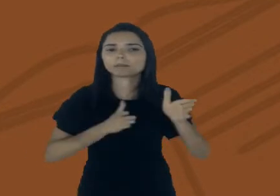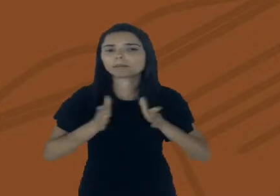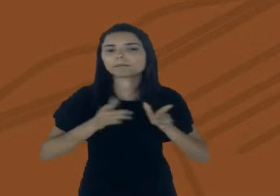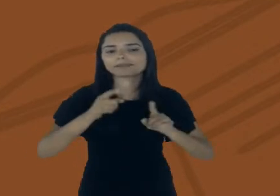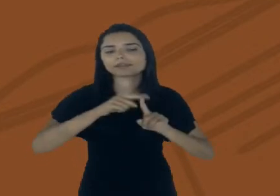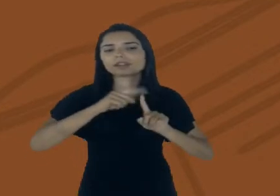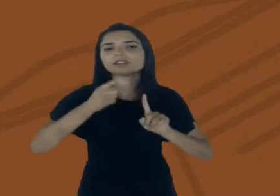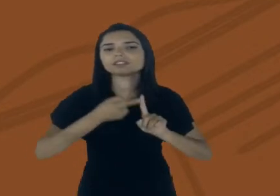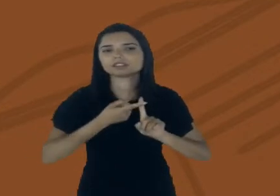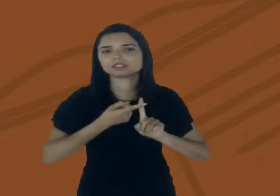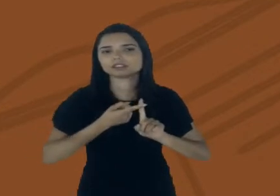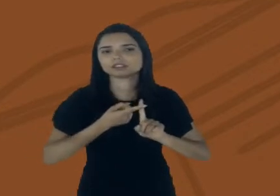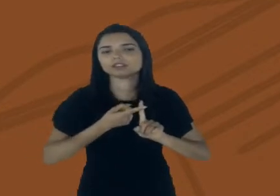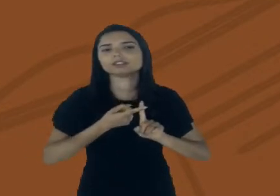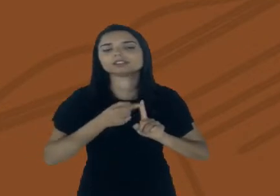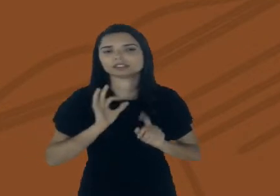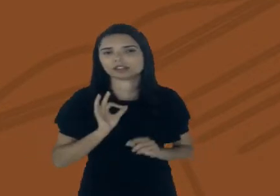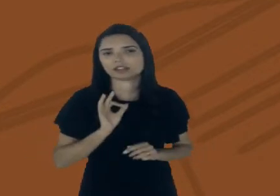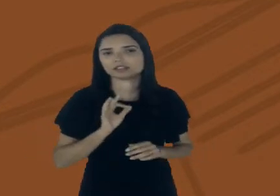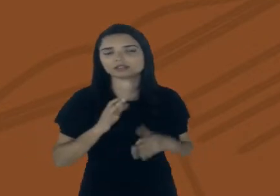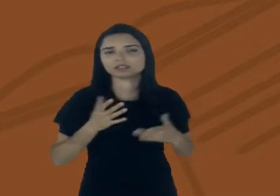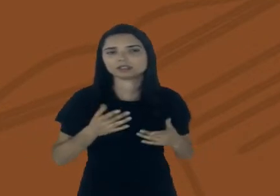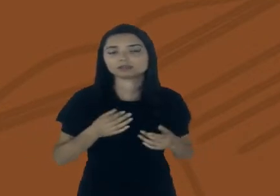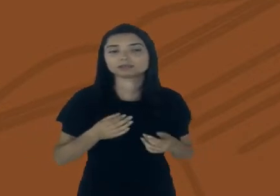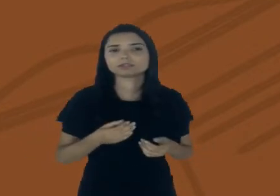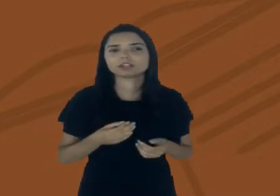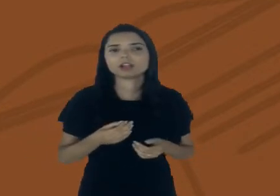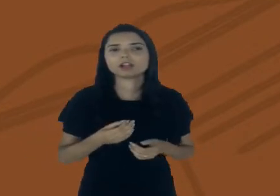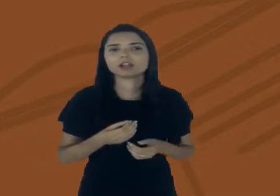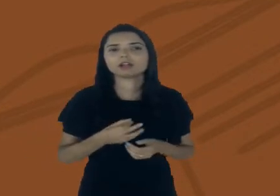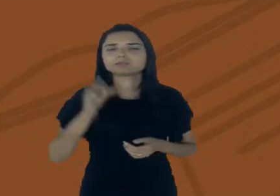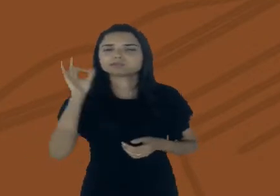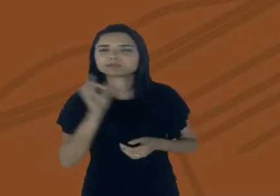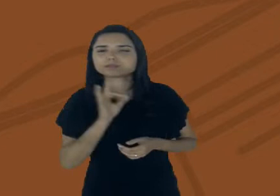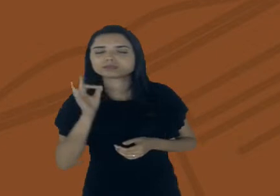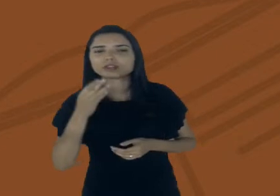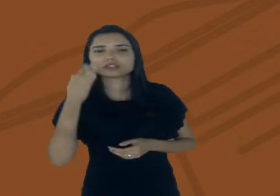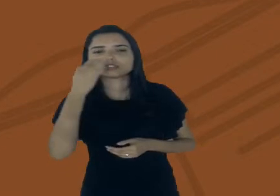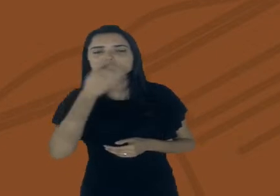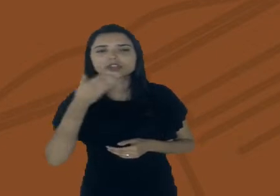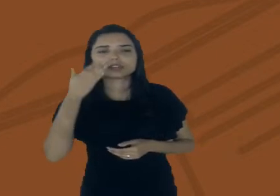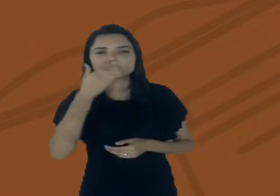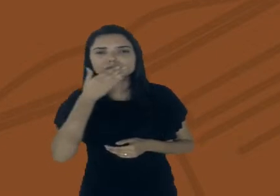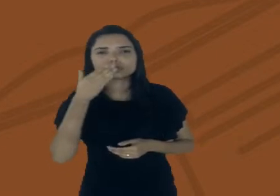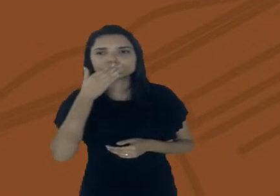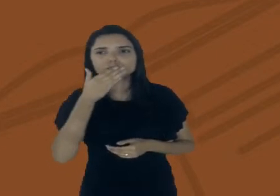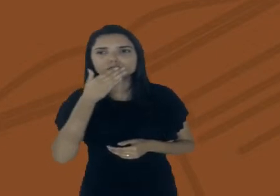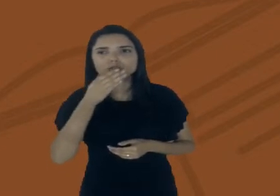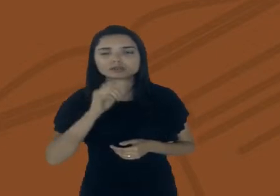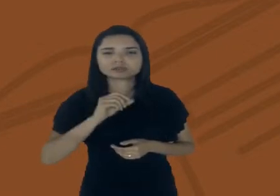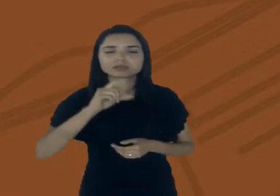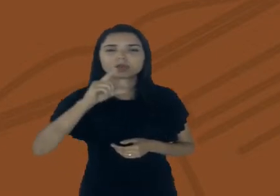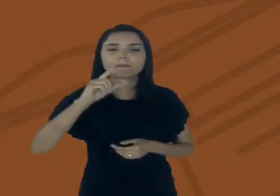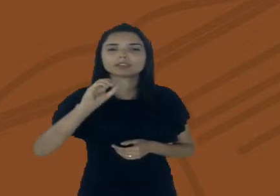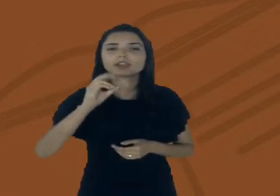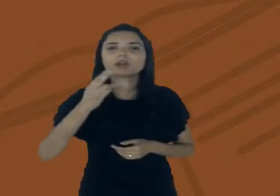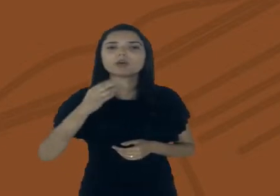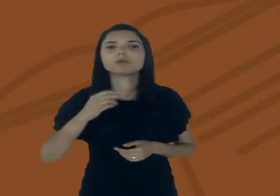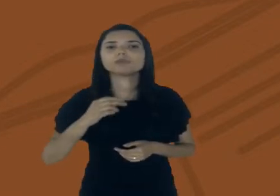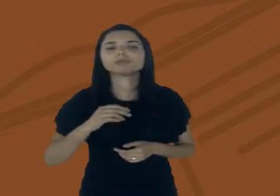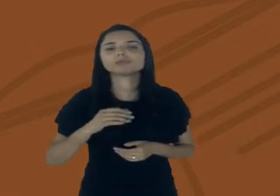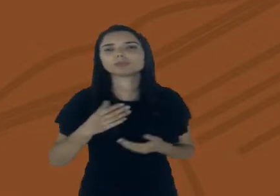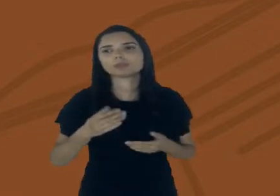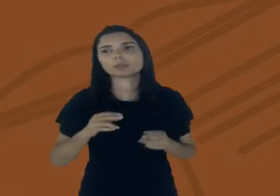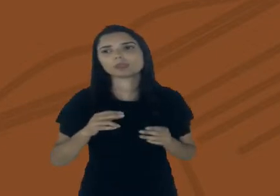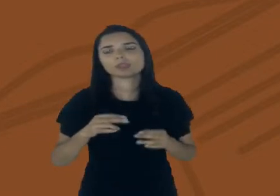qual as taxas de açúcar no sangue da futura mamãe se encontram acima do normal. Aliás, por ser relativamente